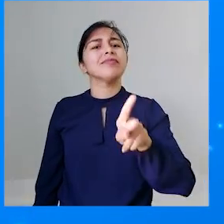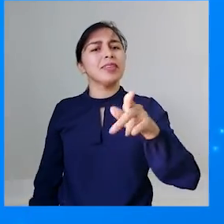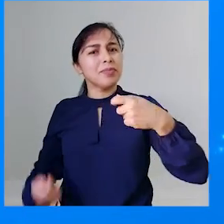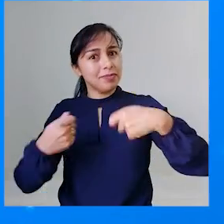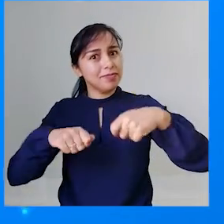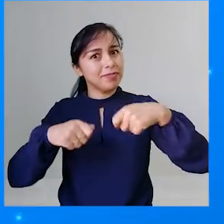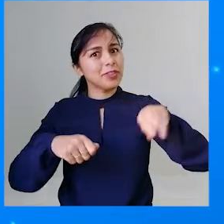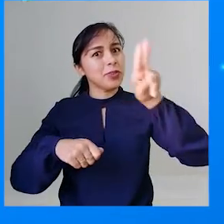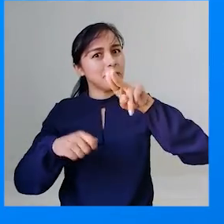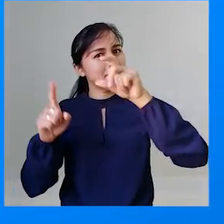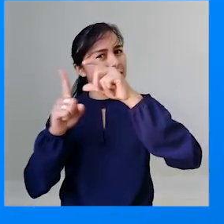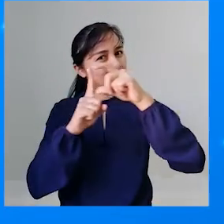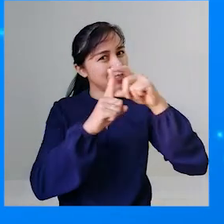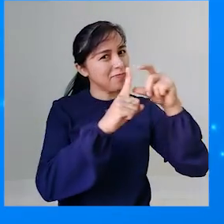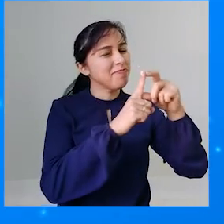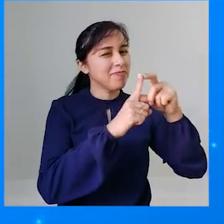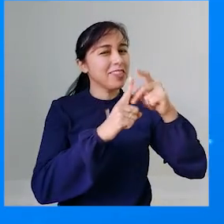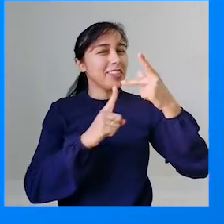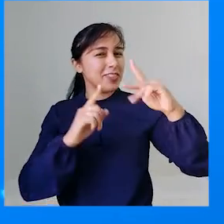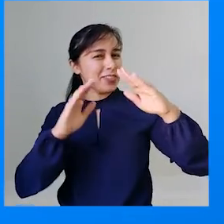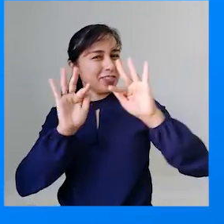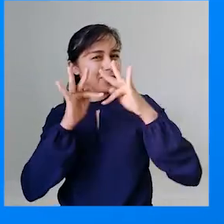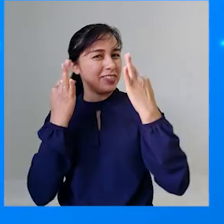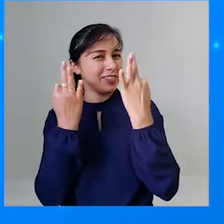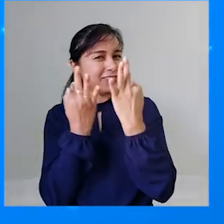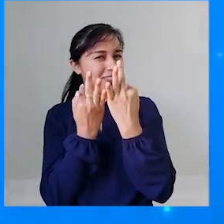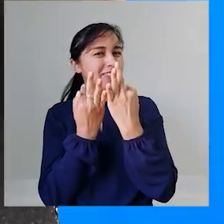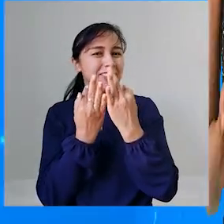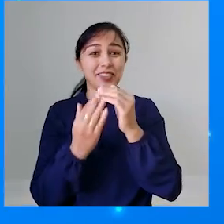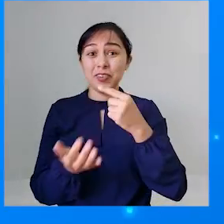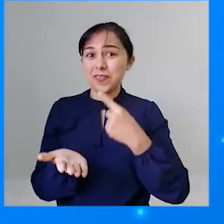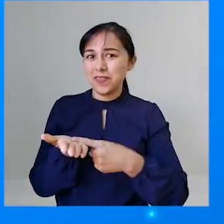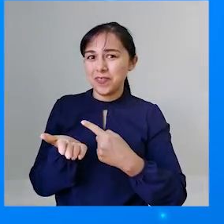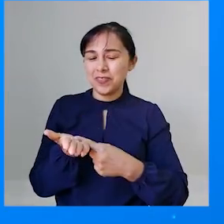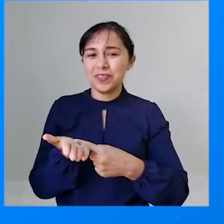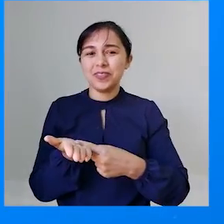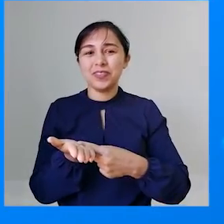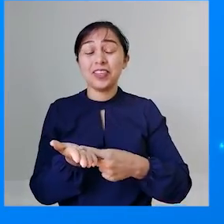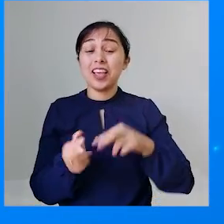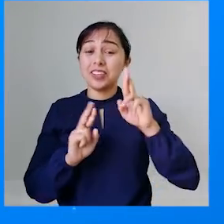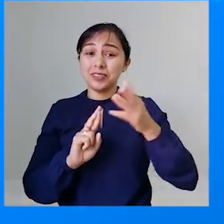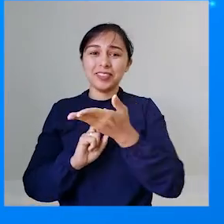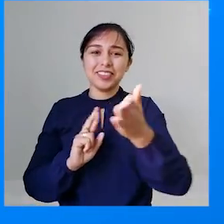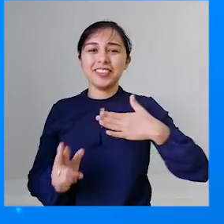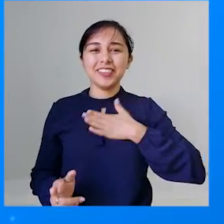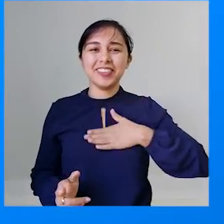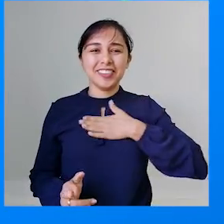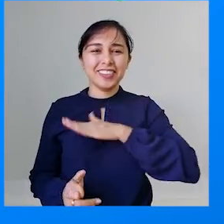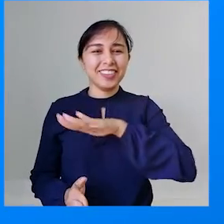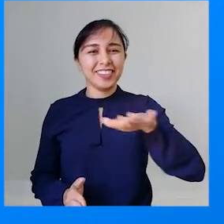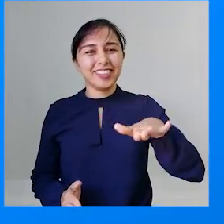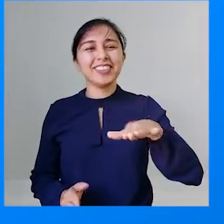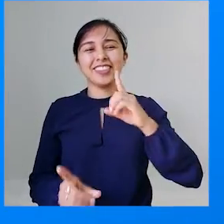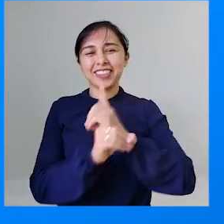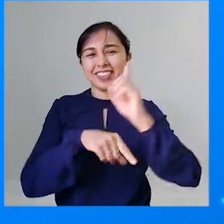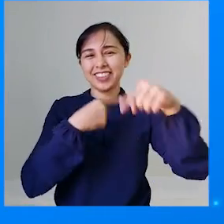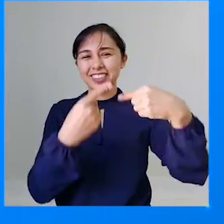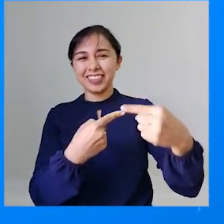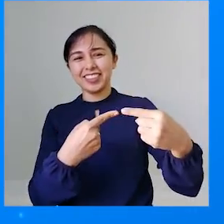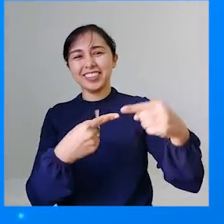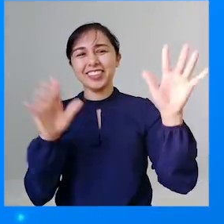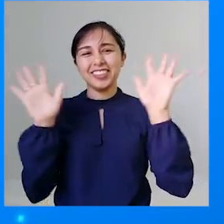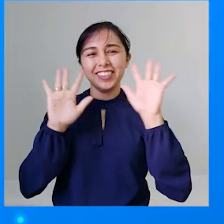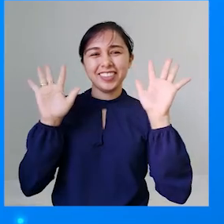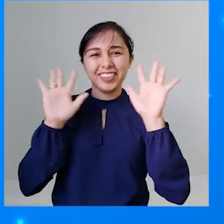palavrinhas mágicas aí com toda sua família combinado Espero que tenha gostado crianças e até a próxima